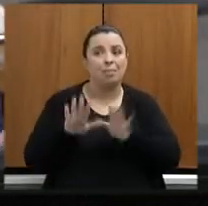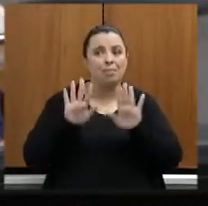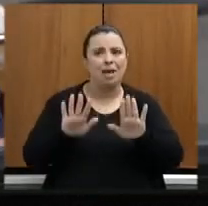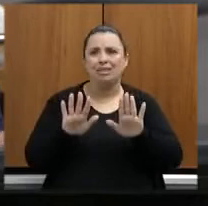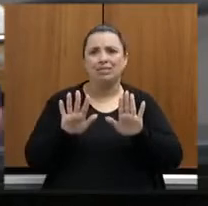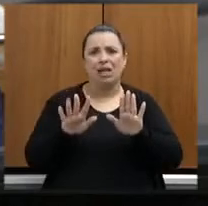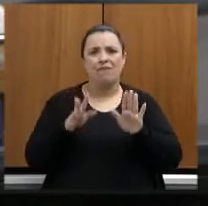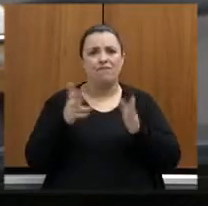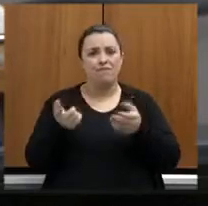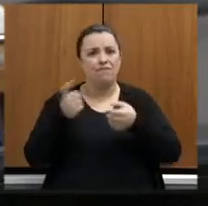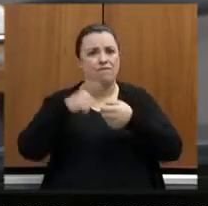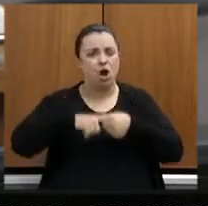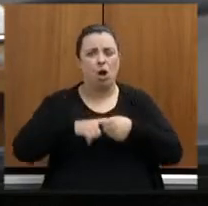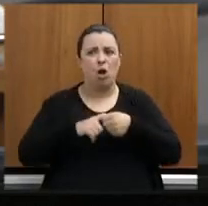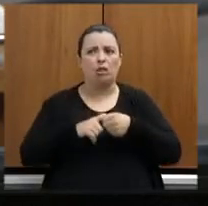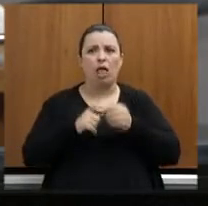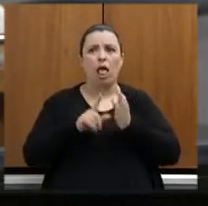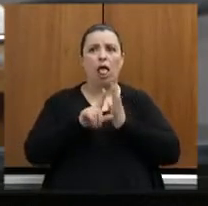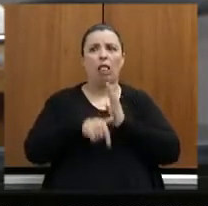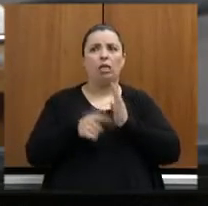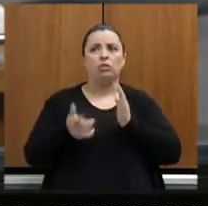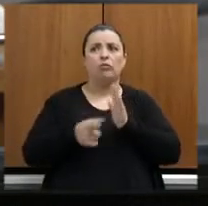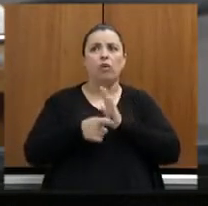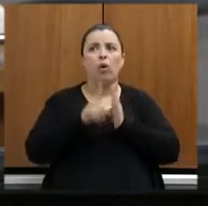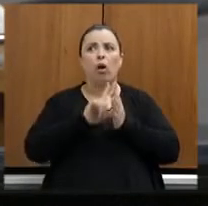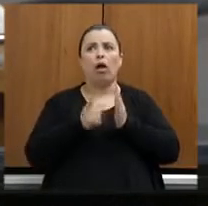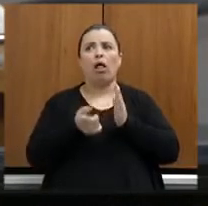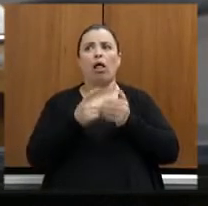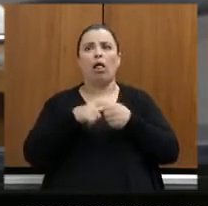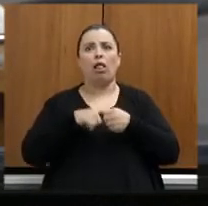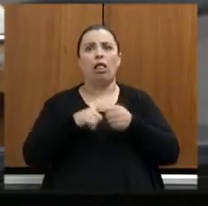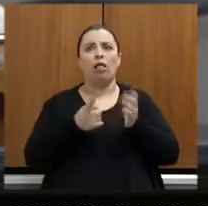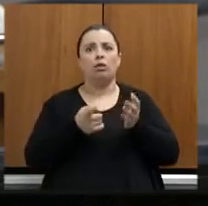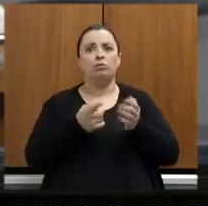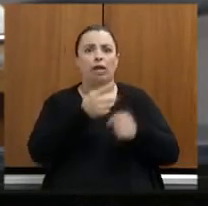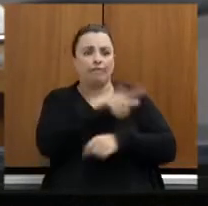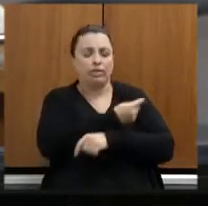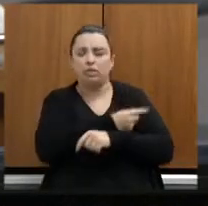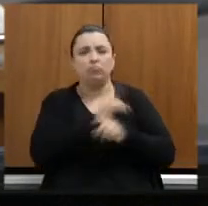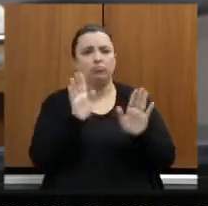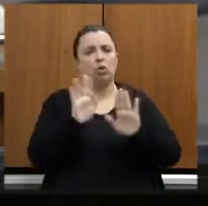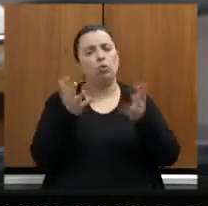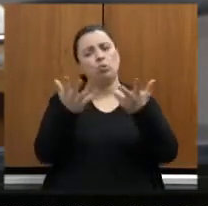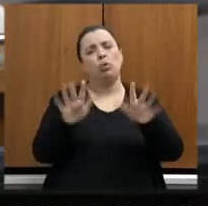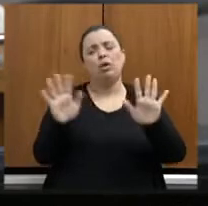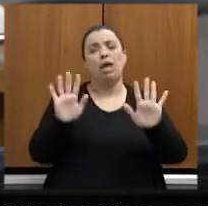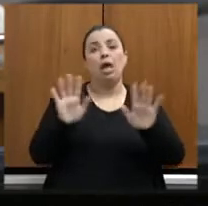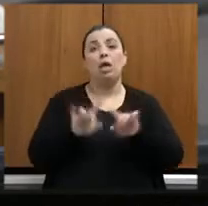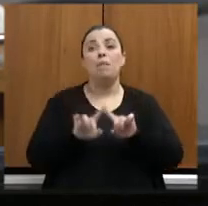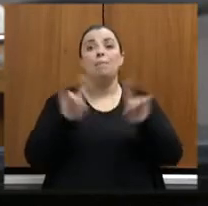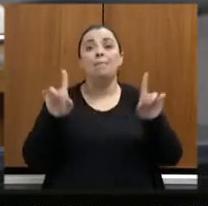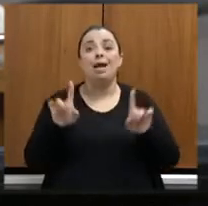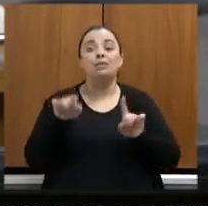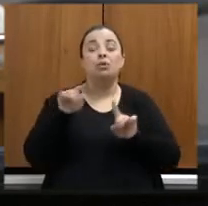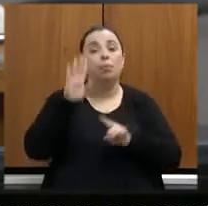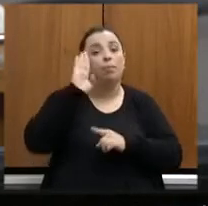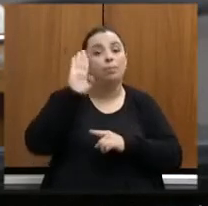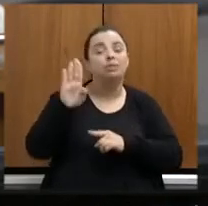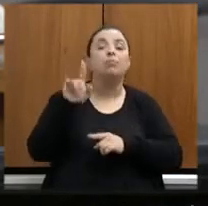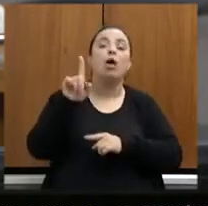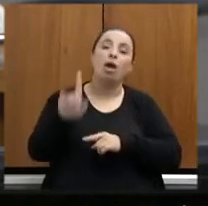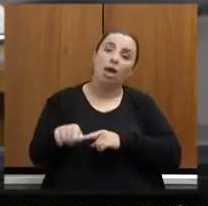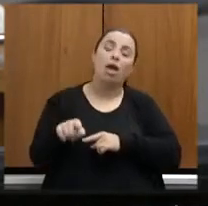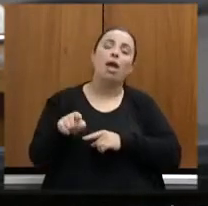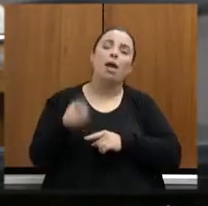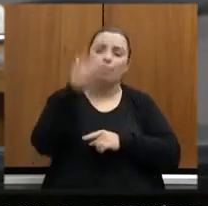quantos anos lutando para isso um Marco histórico a gente tem que voltar então nós estamos atento a isso mas o produtor é principal peça então nós temos que